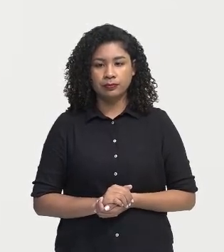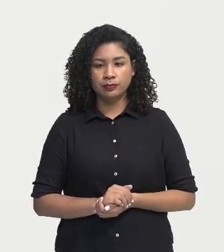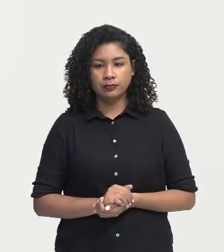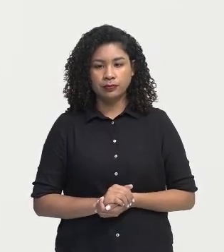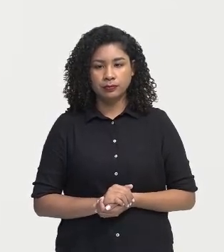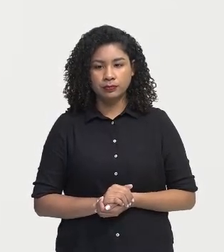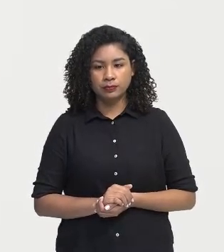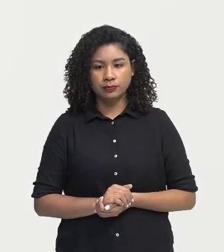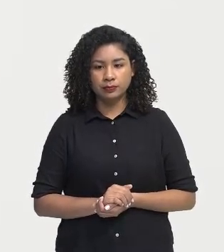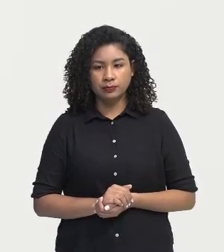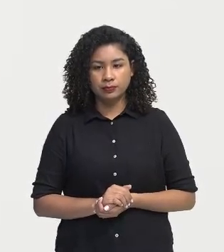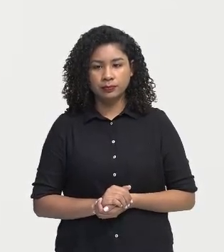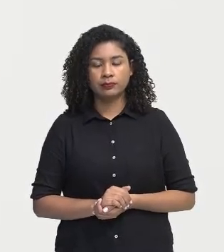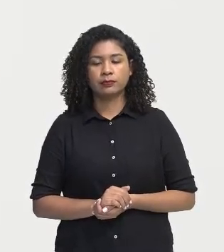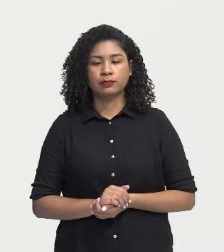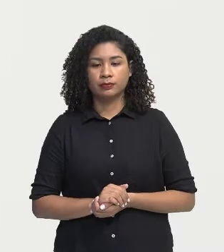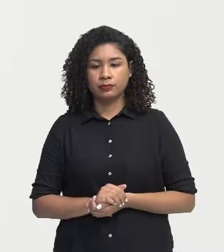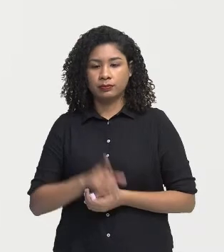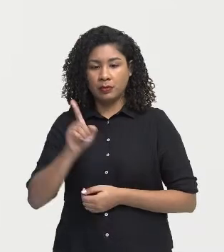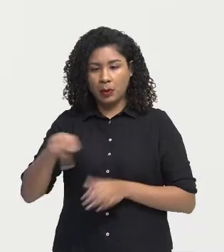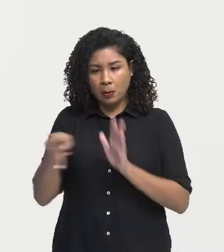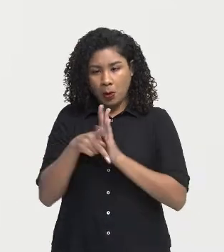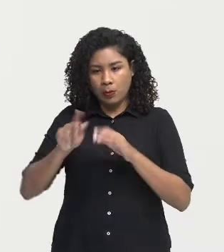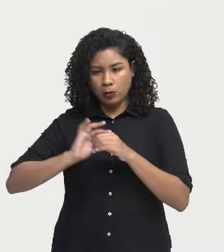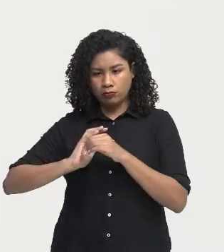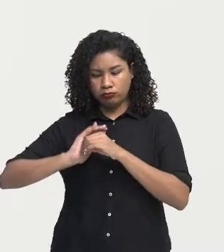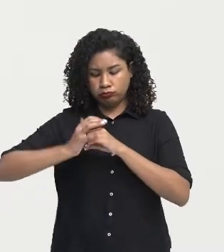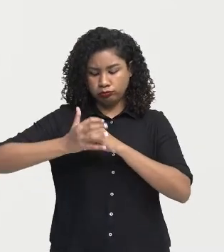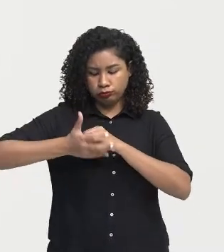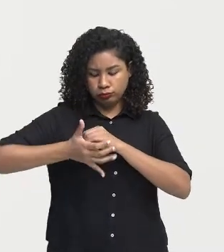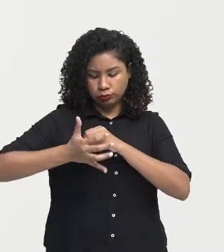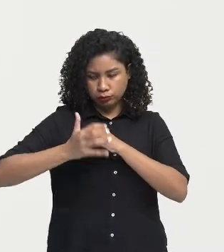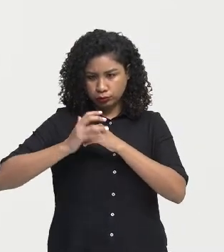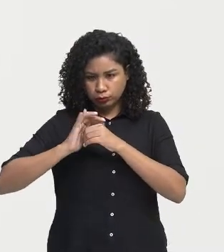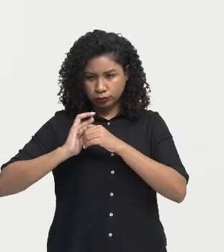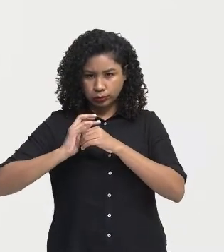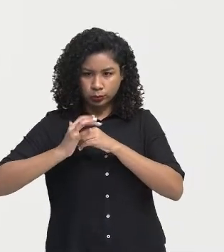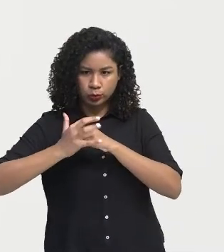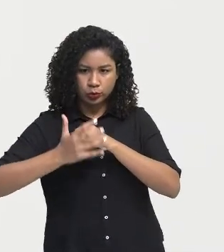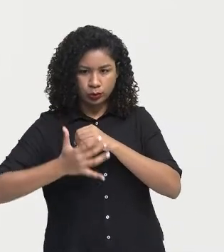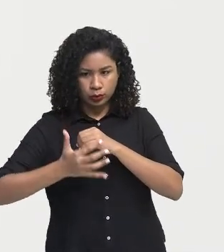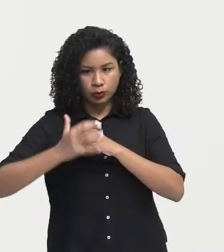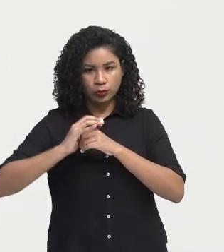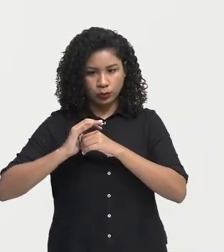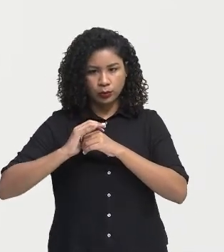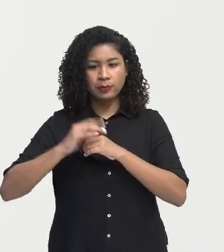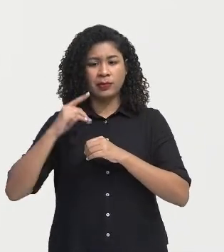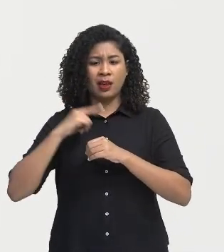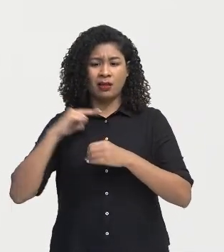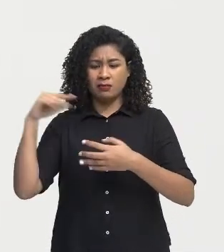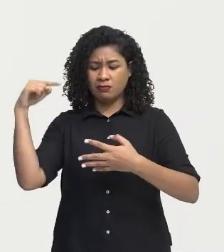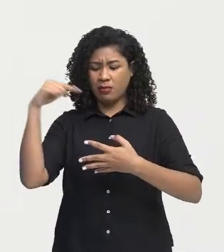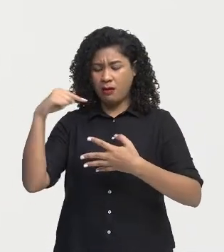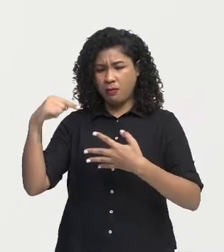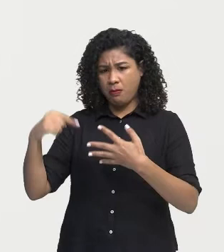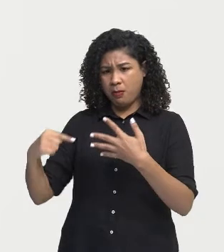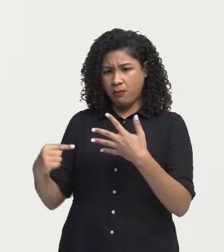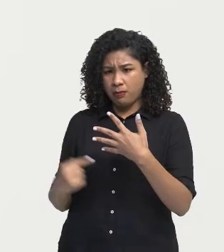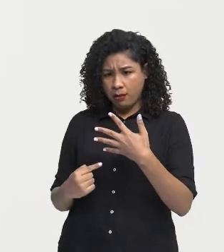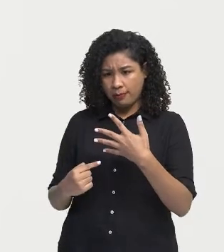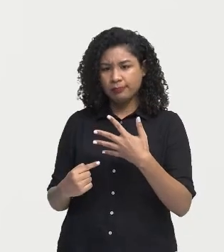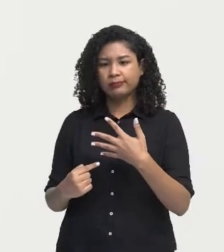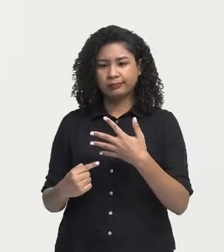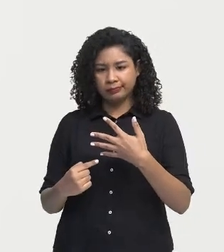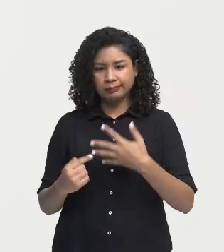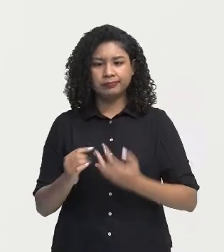derivadas da membrana plasmática. E aqui eu tenho o retículo endoplasmático granuloso e não